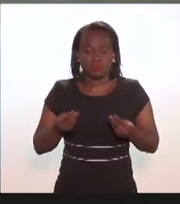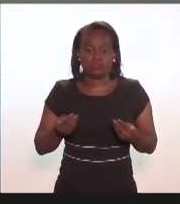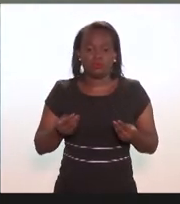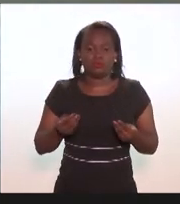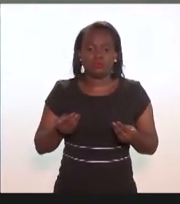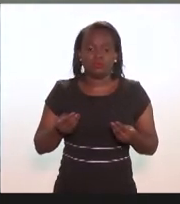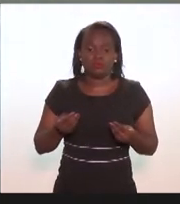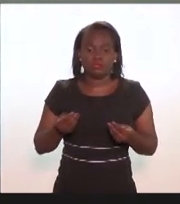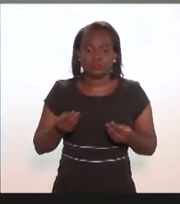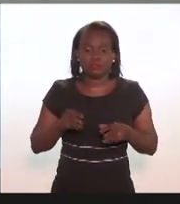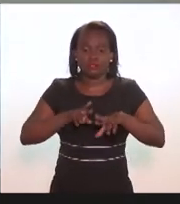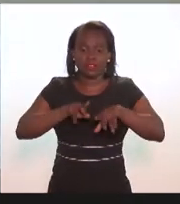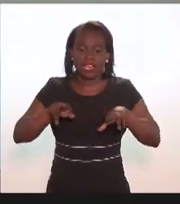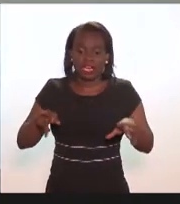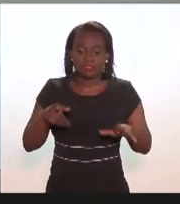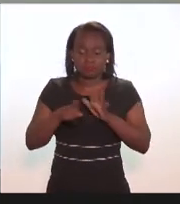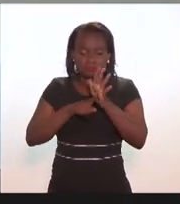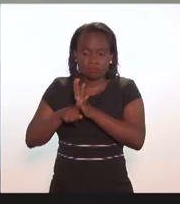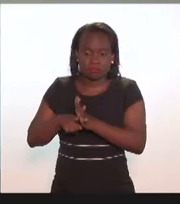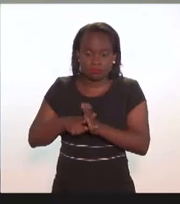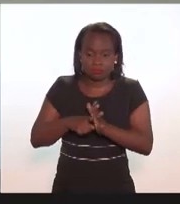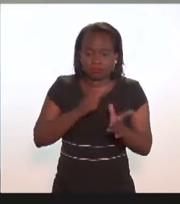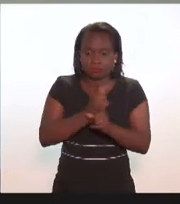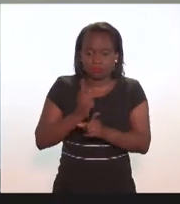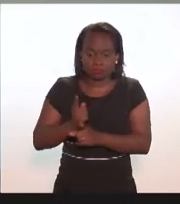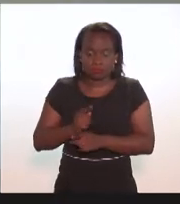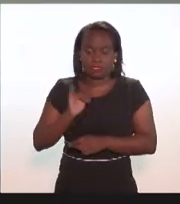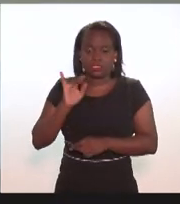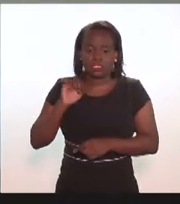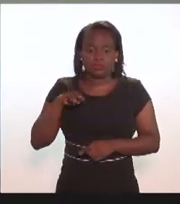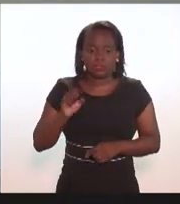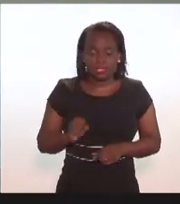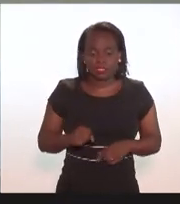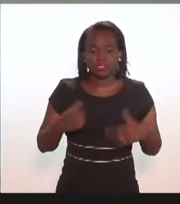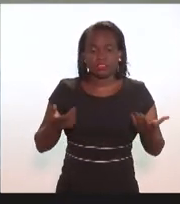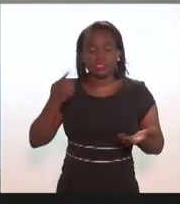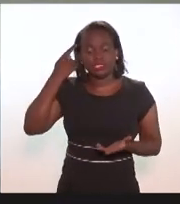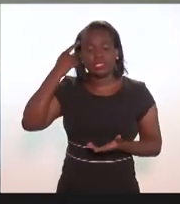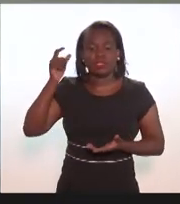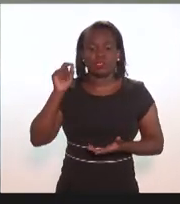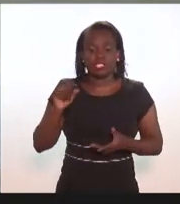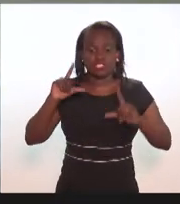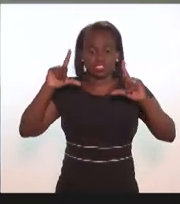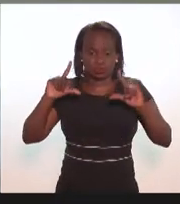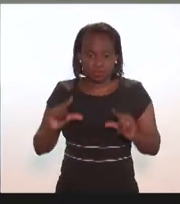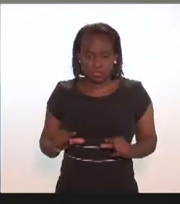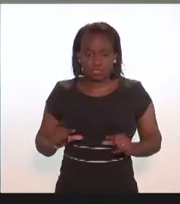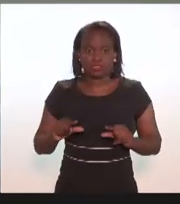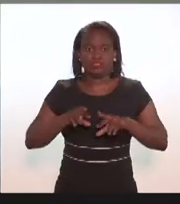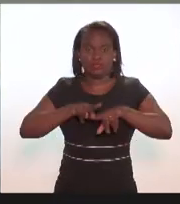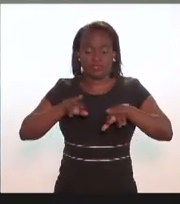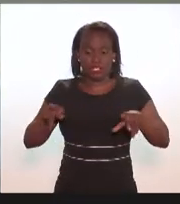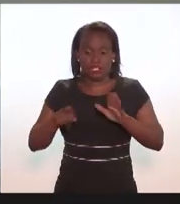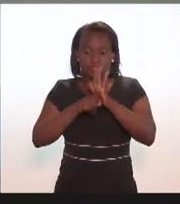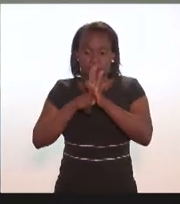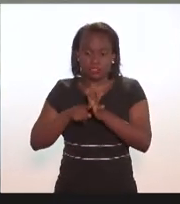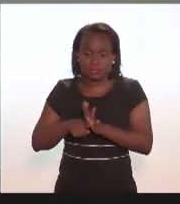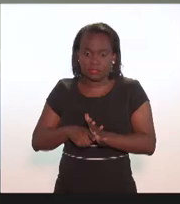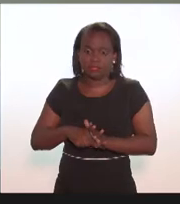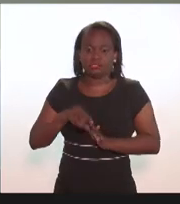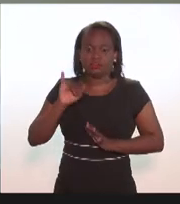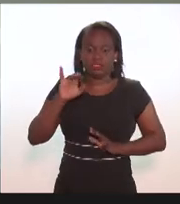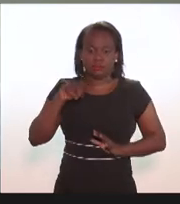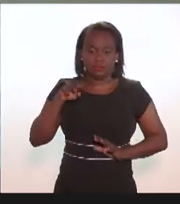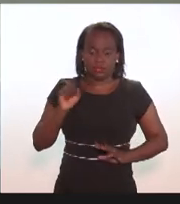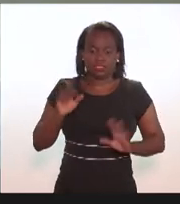poucos modos de apuração desse ICMS. Então, a ideia é reduzir os modos de apuração de incentivo